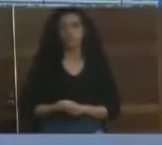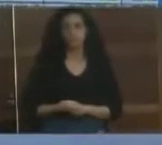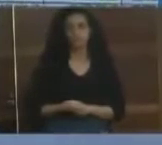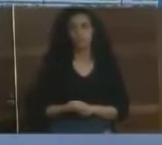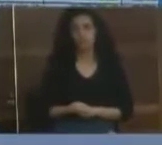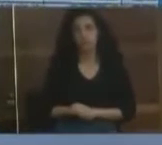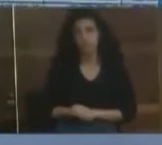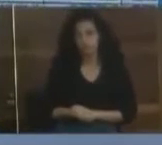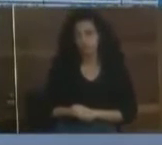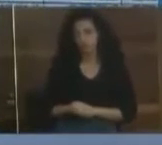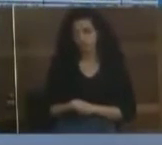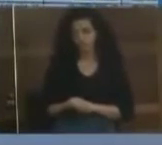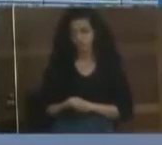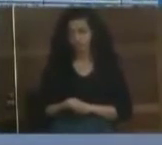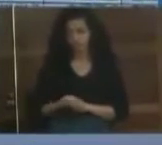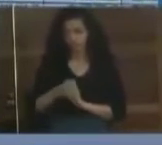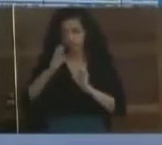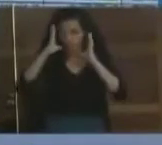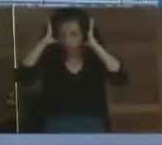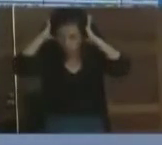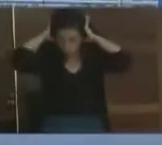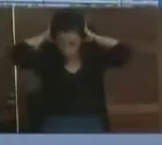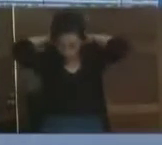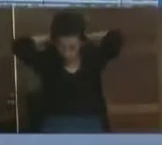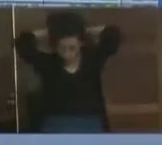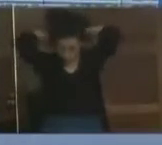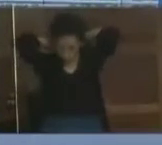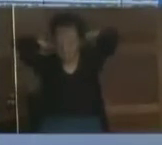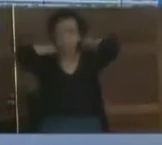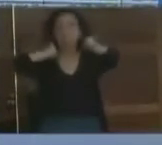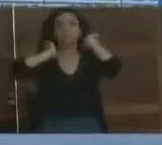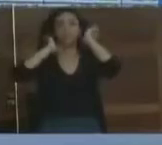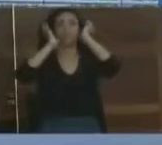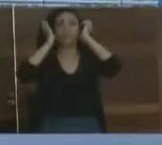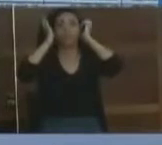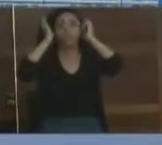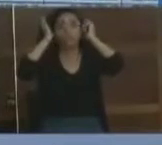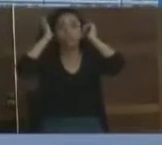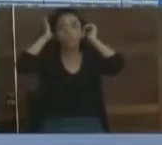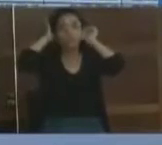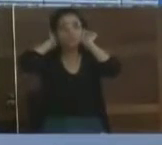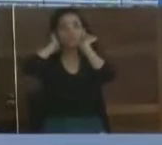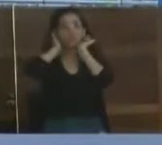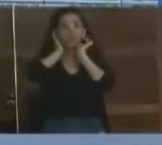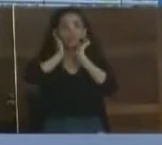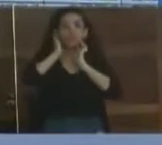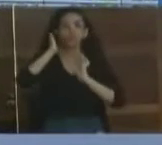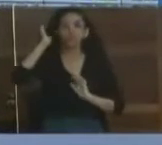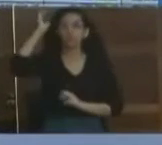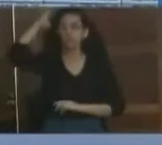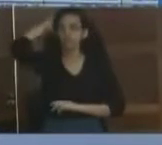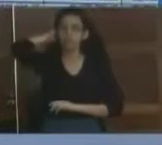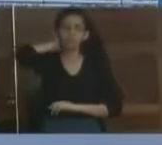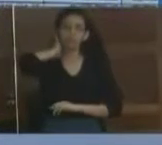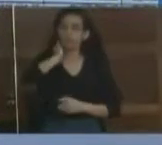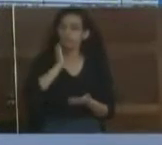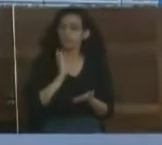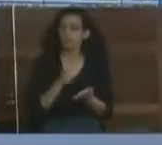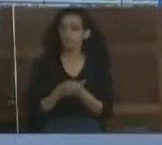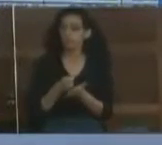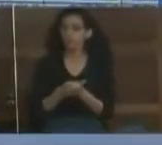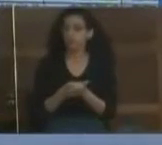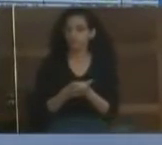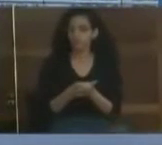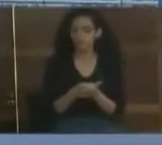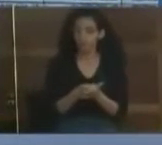1781907 é o terceiro quadrimestre 27 milhões quatrocentos e sessenta mil réis obrigações